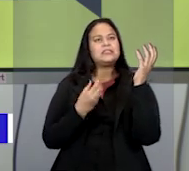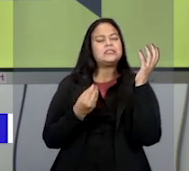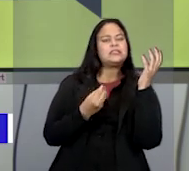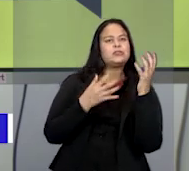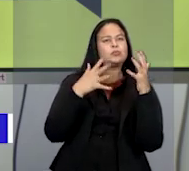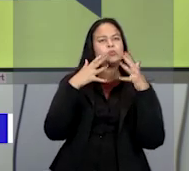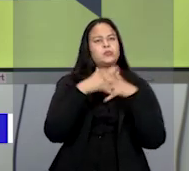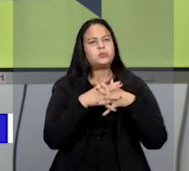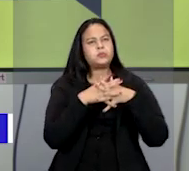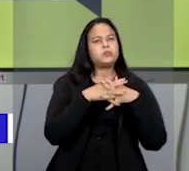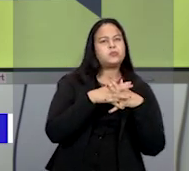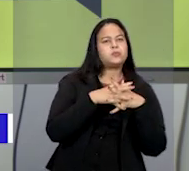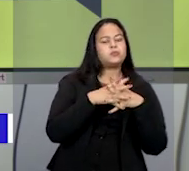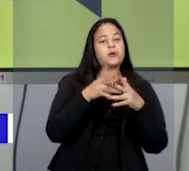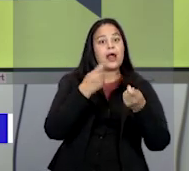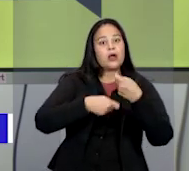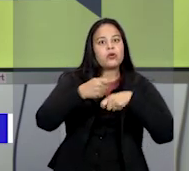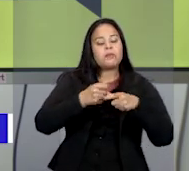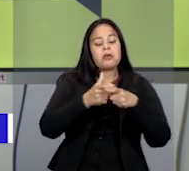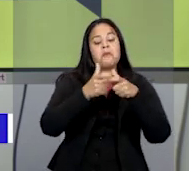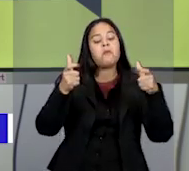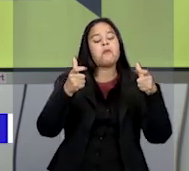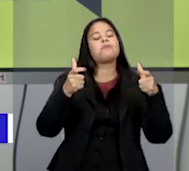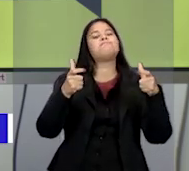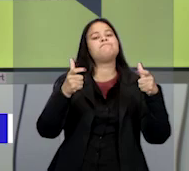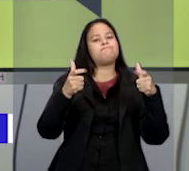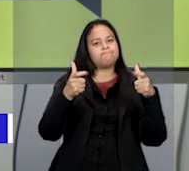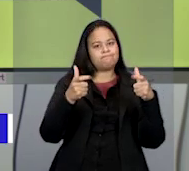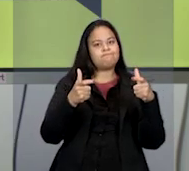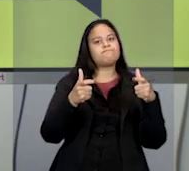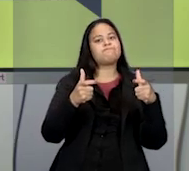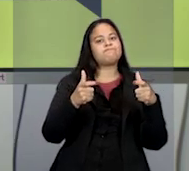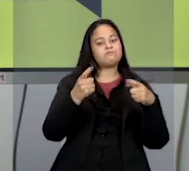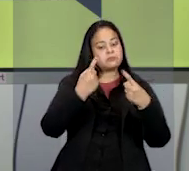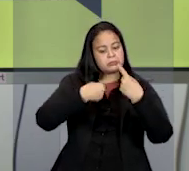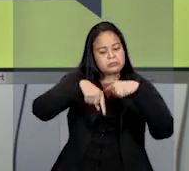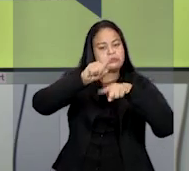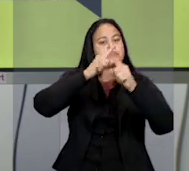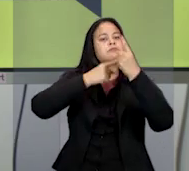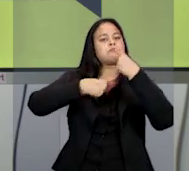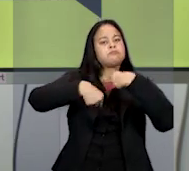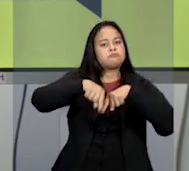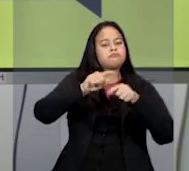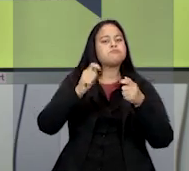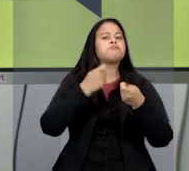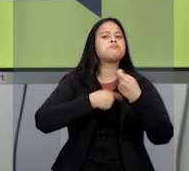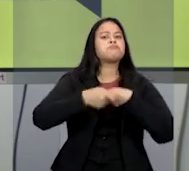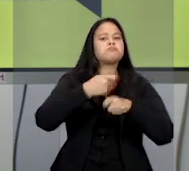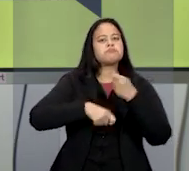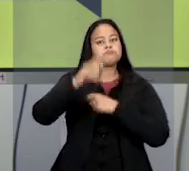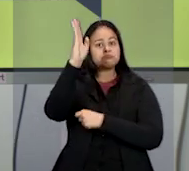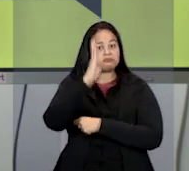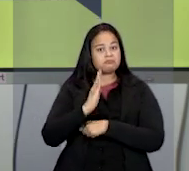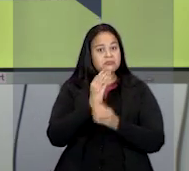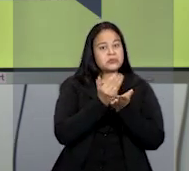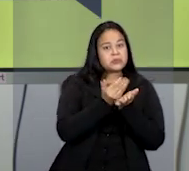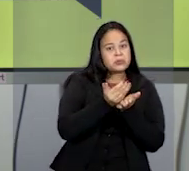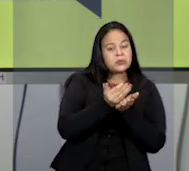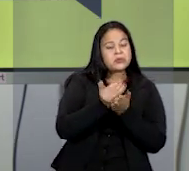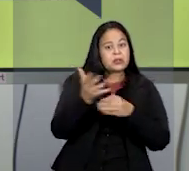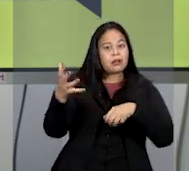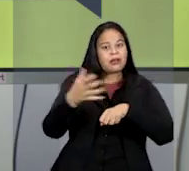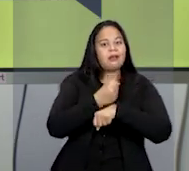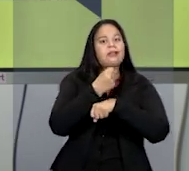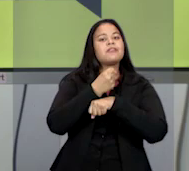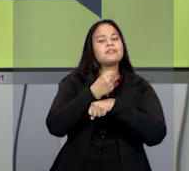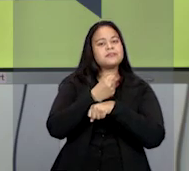o crescimento econômico, né? Os ciclos, chamados ciclos econômicos brasileiros ali. E aí, o início lá da época da